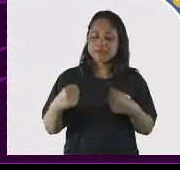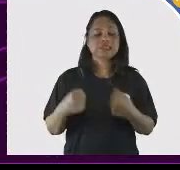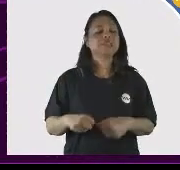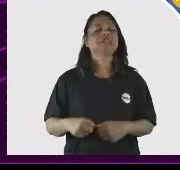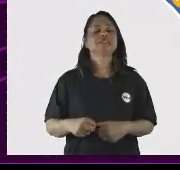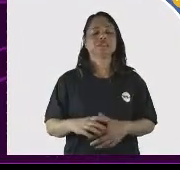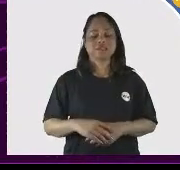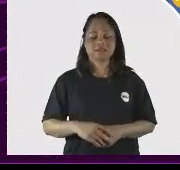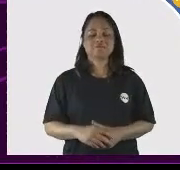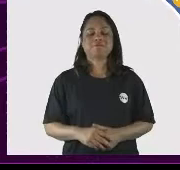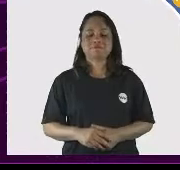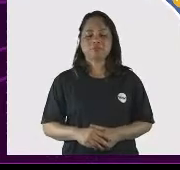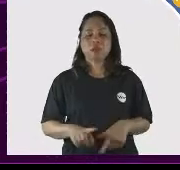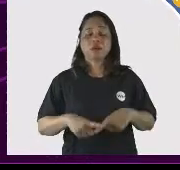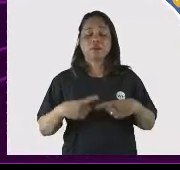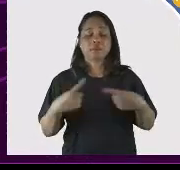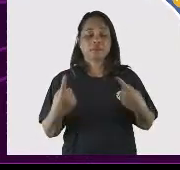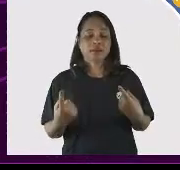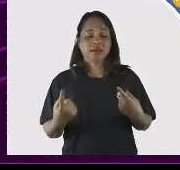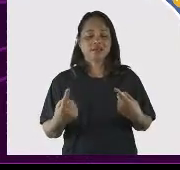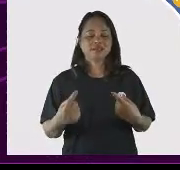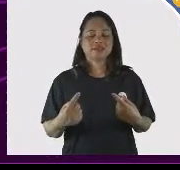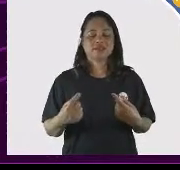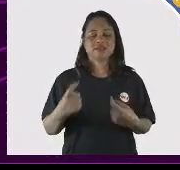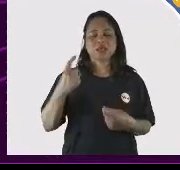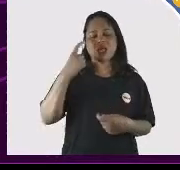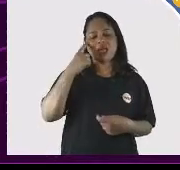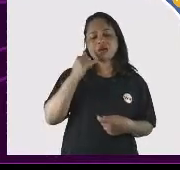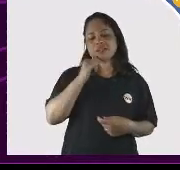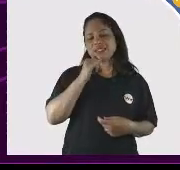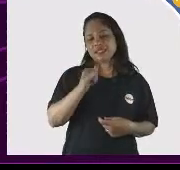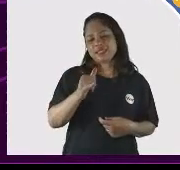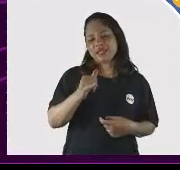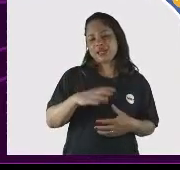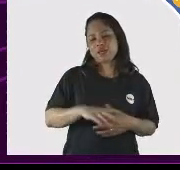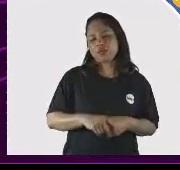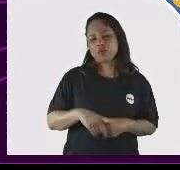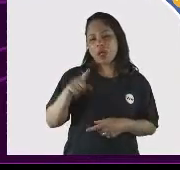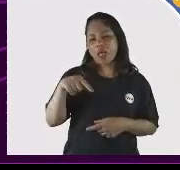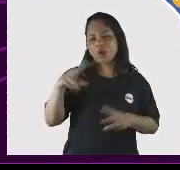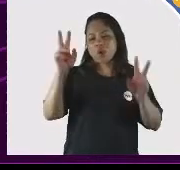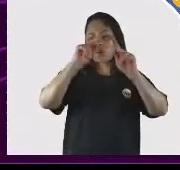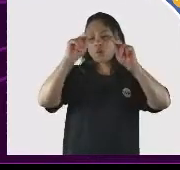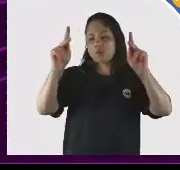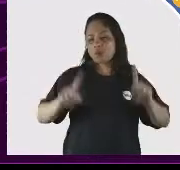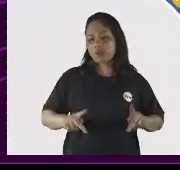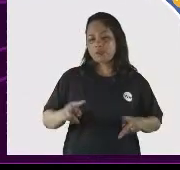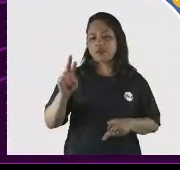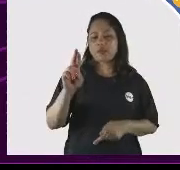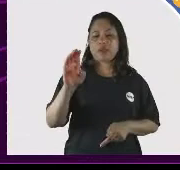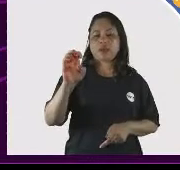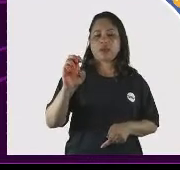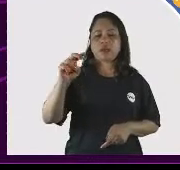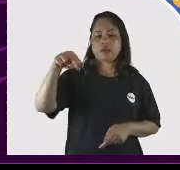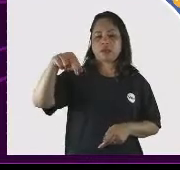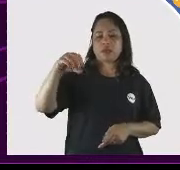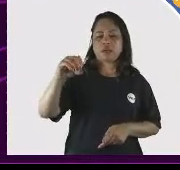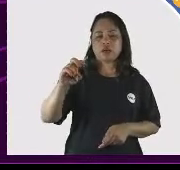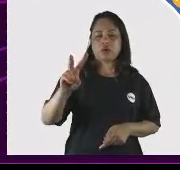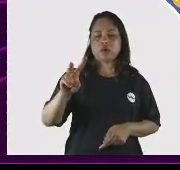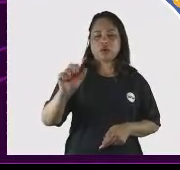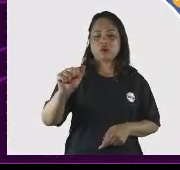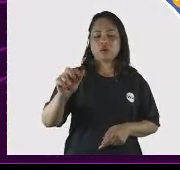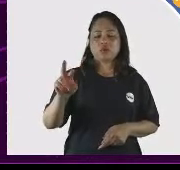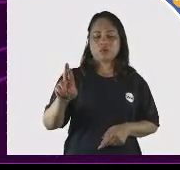mas eu não estava me referindo aquele programa rennovar que é esse que você se acabou de comentar